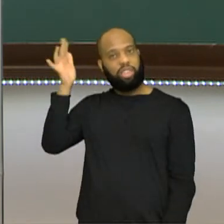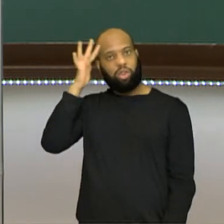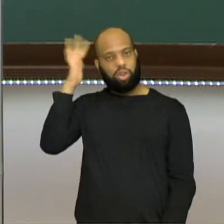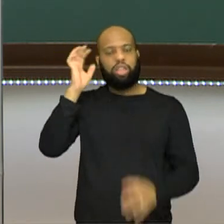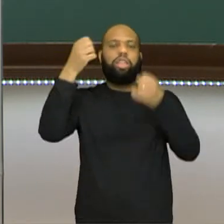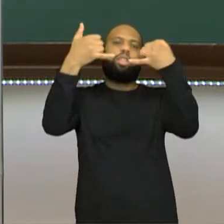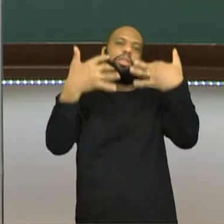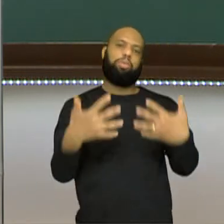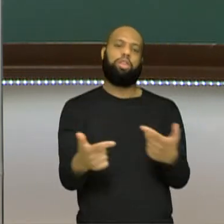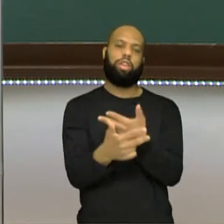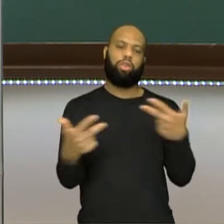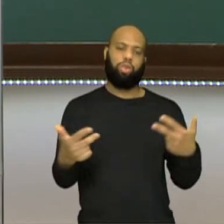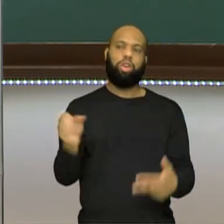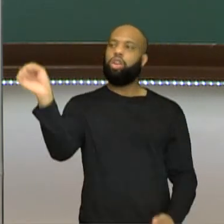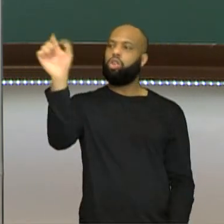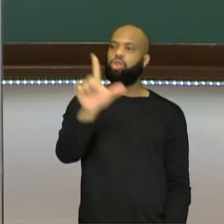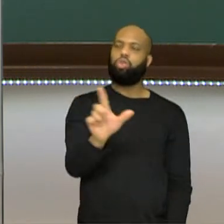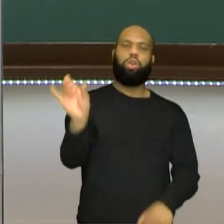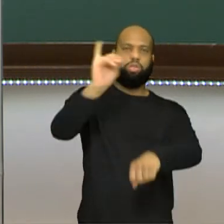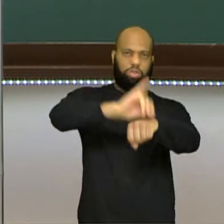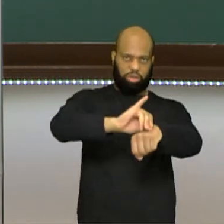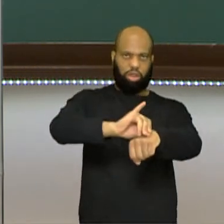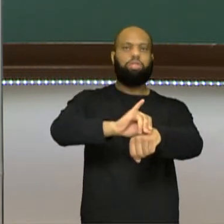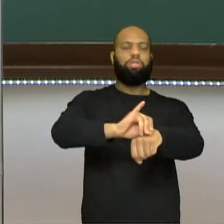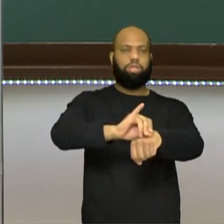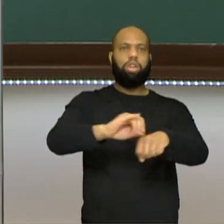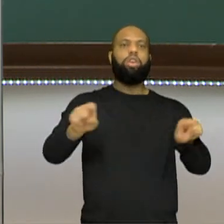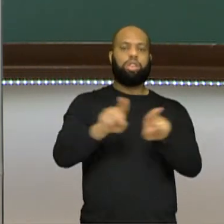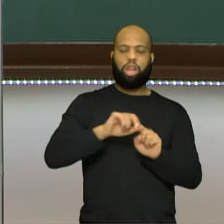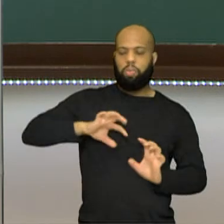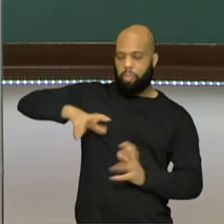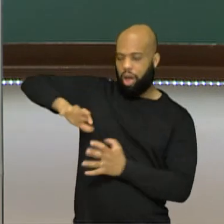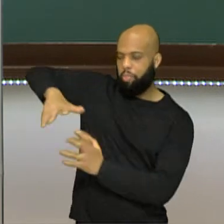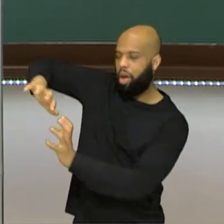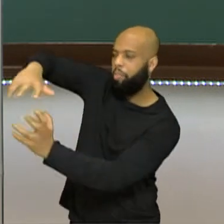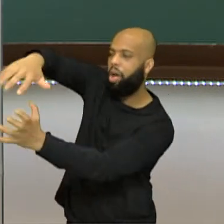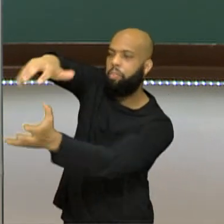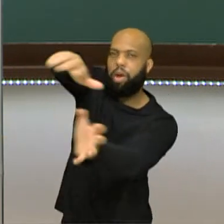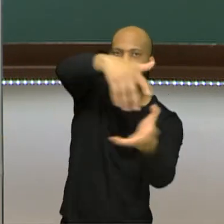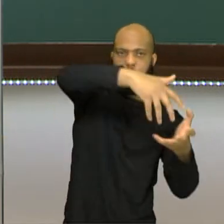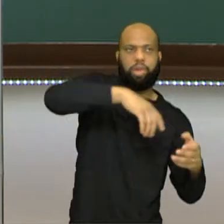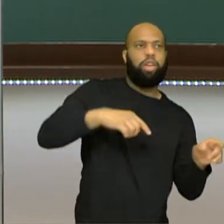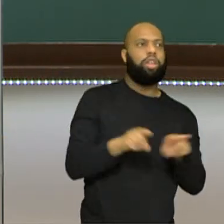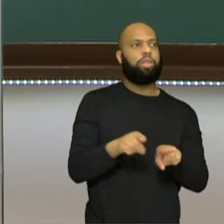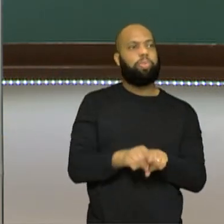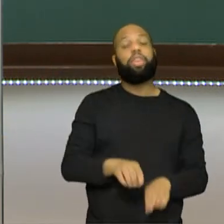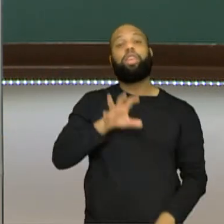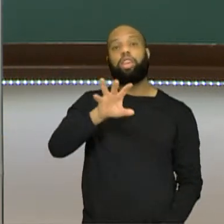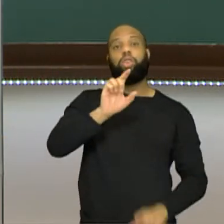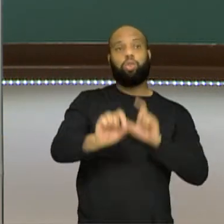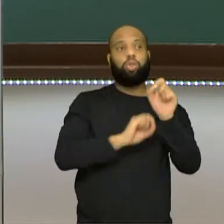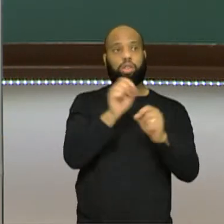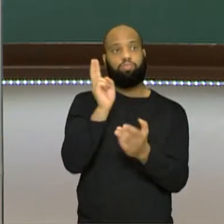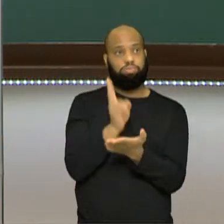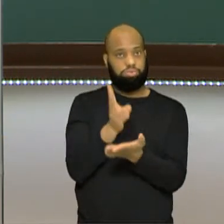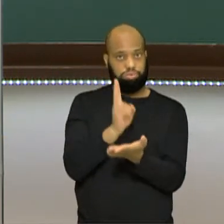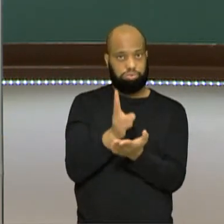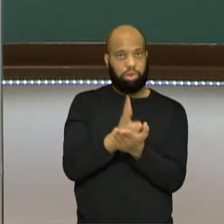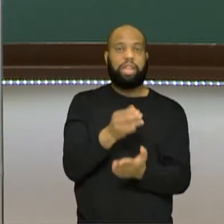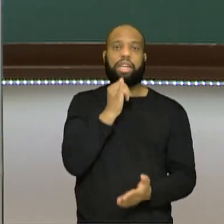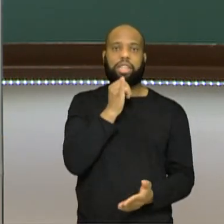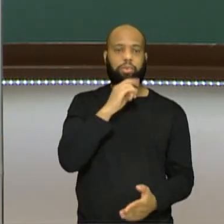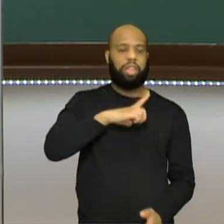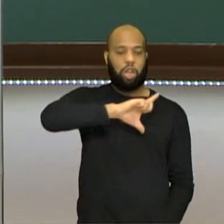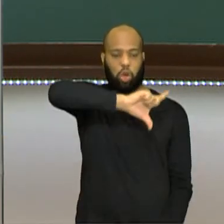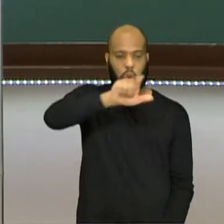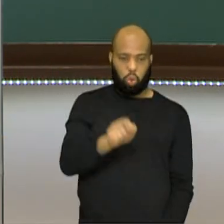Coloca o Sol no centro do sistema solar, os planetas orbitando o Sol e, de fato, aquilo que permanece, por exemplo, como a Lua